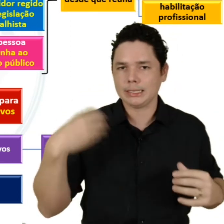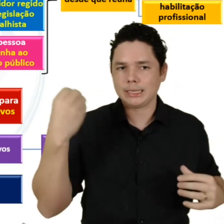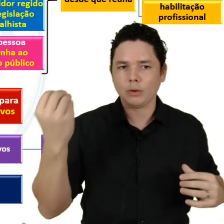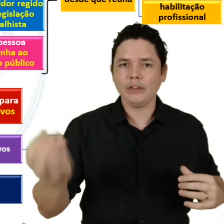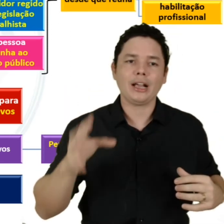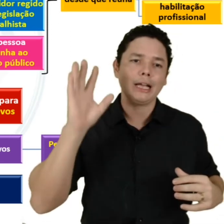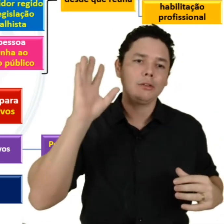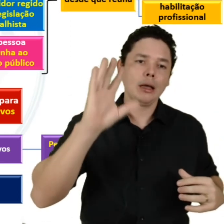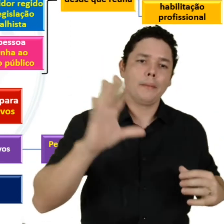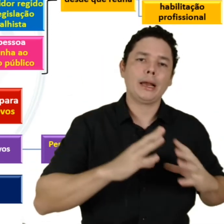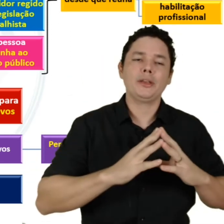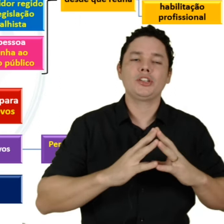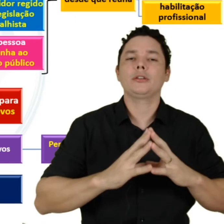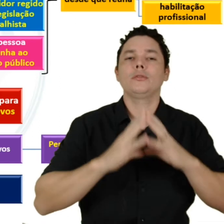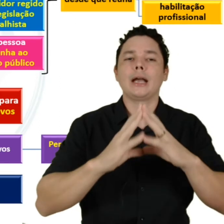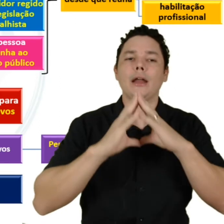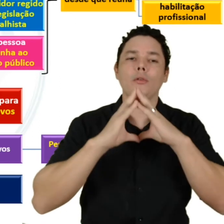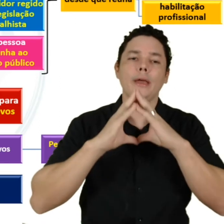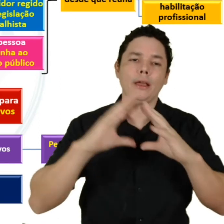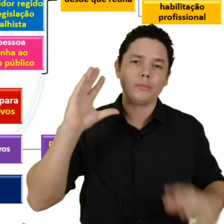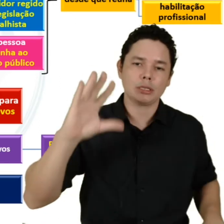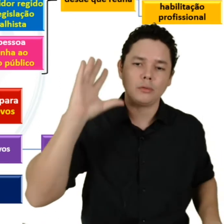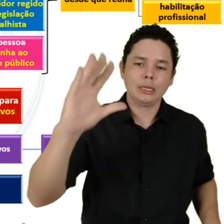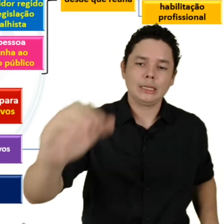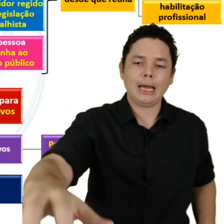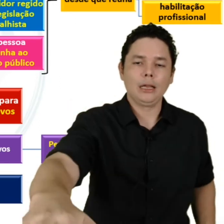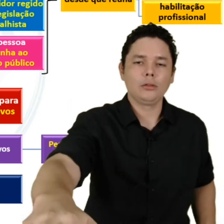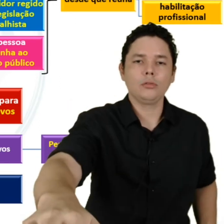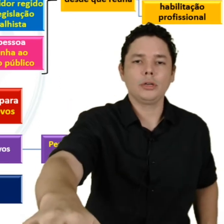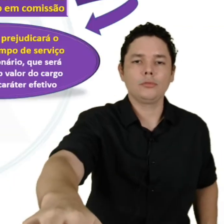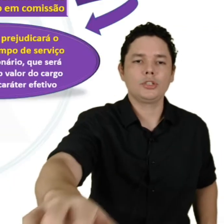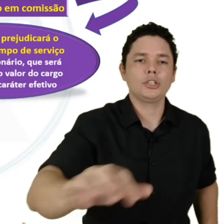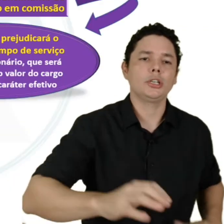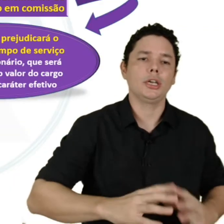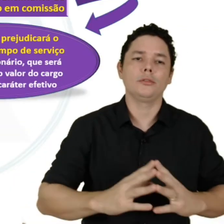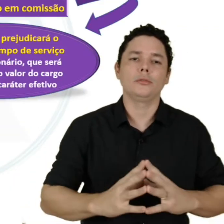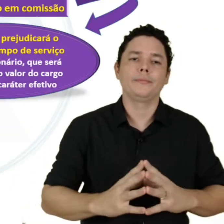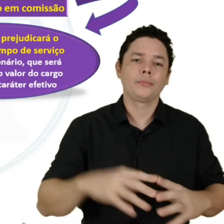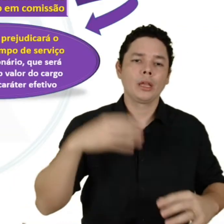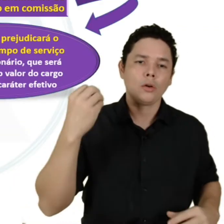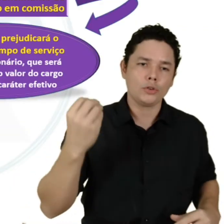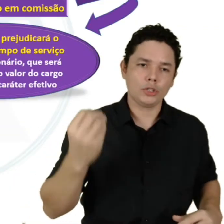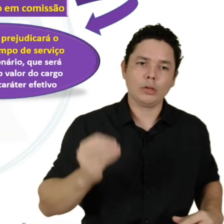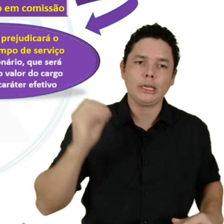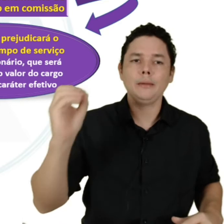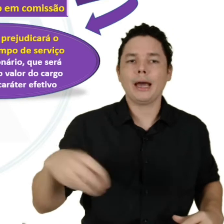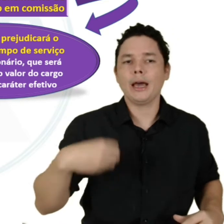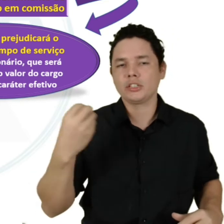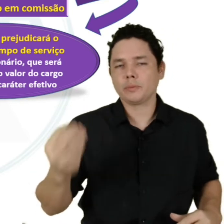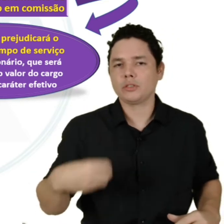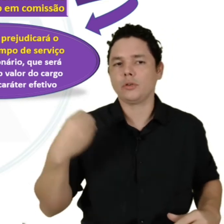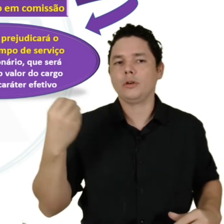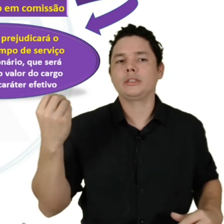você tem que ser qualificado para preencher um cargo em comissão lá no Rio de Janeiro. Continuando aqui,